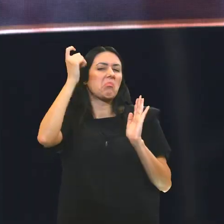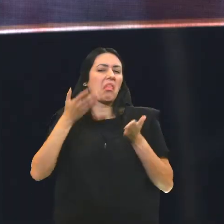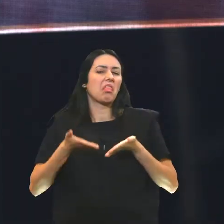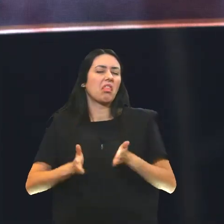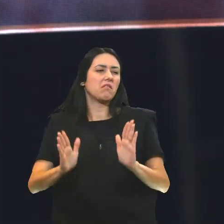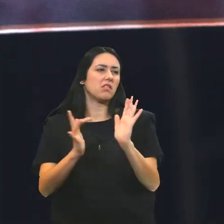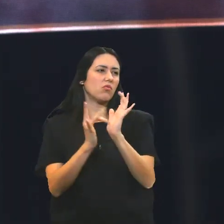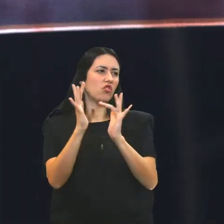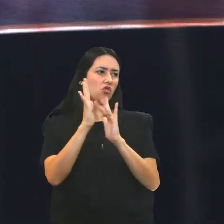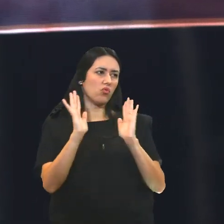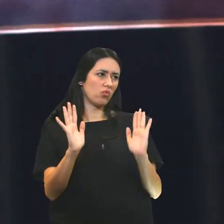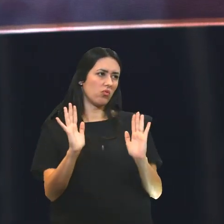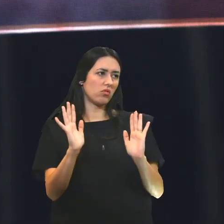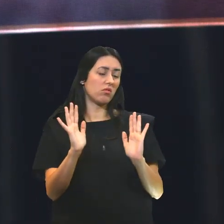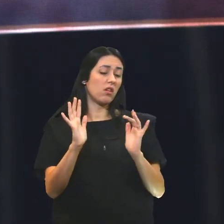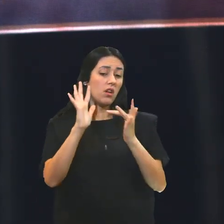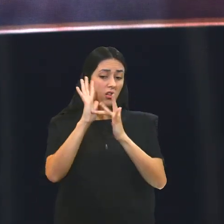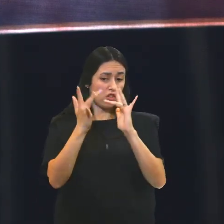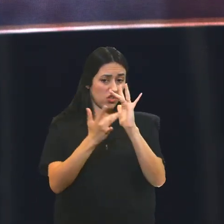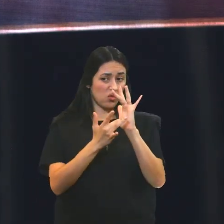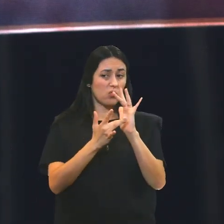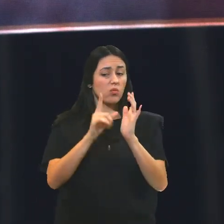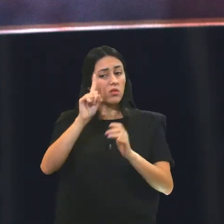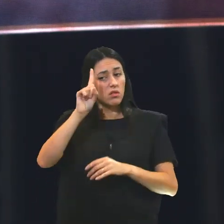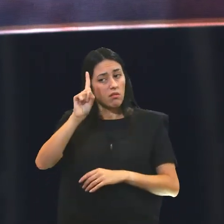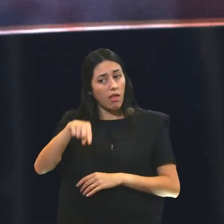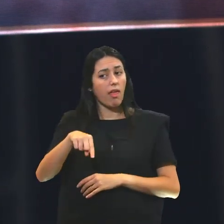Jesus é apenas uma figura